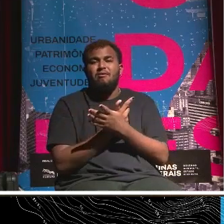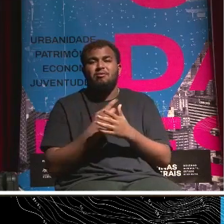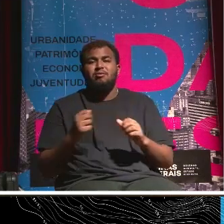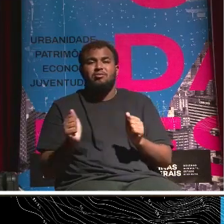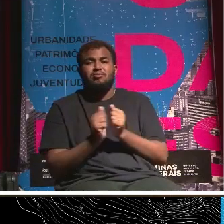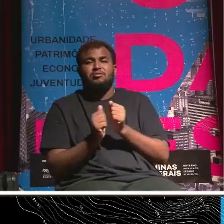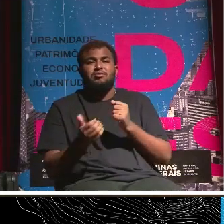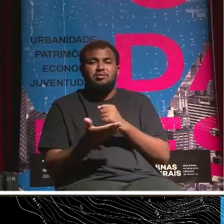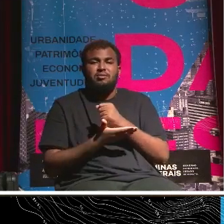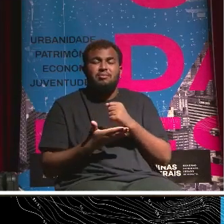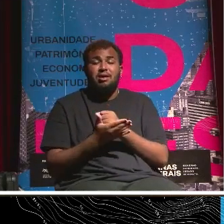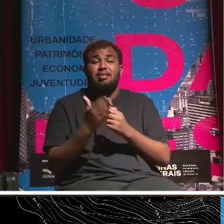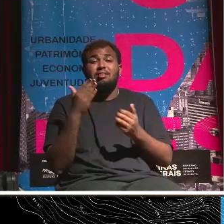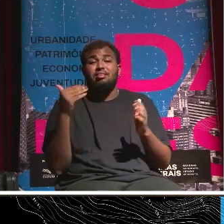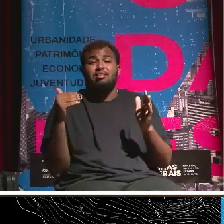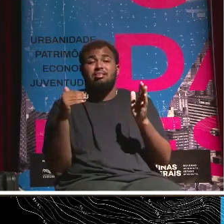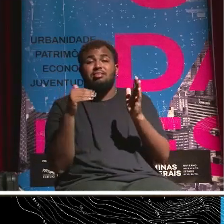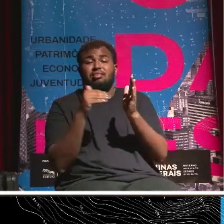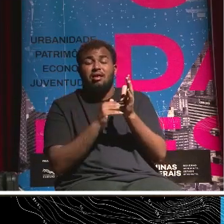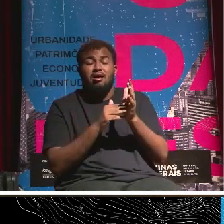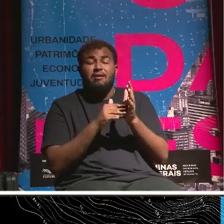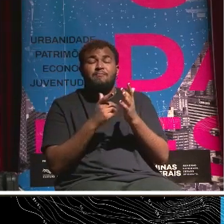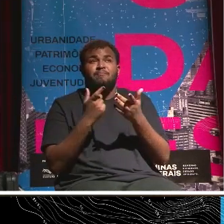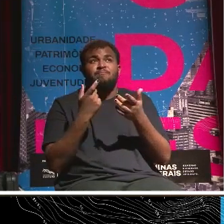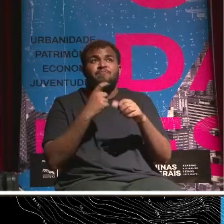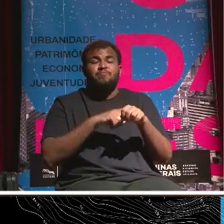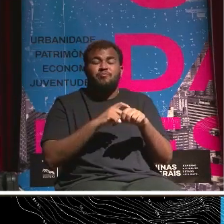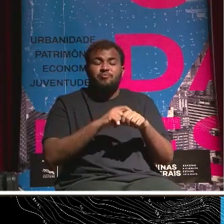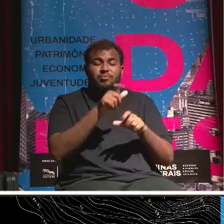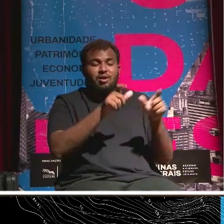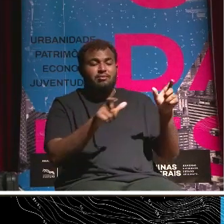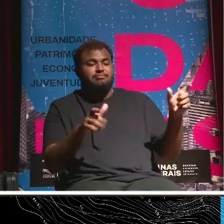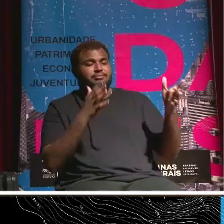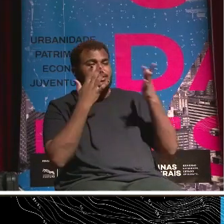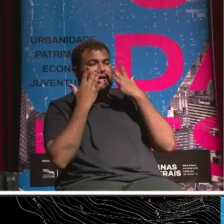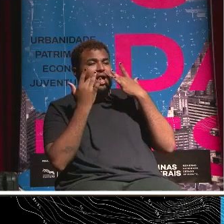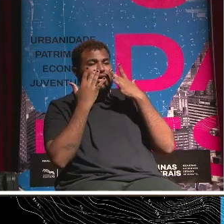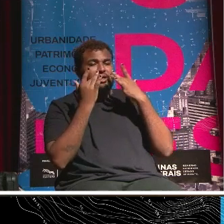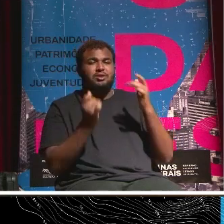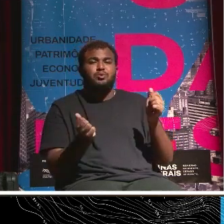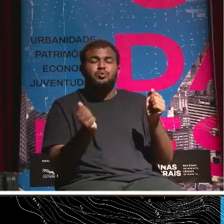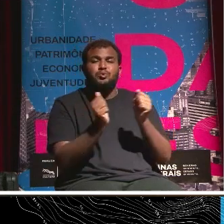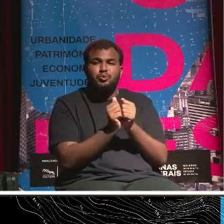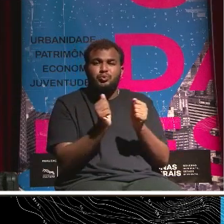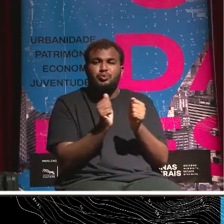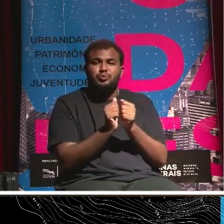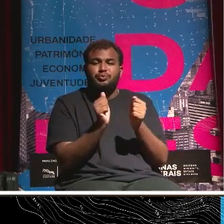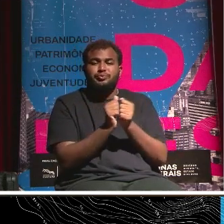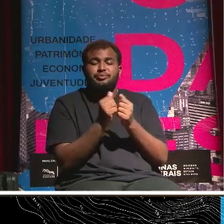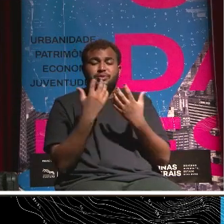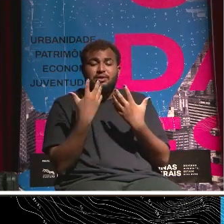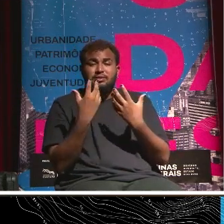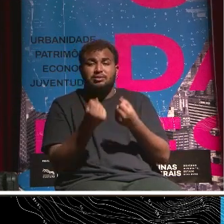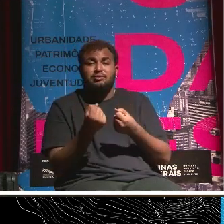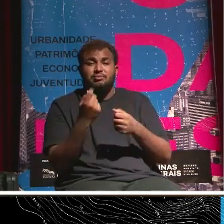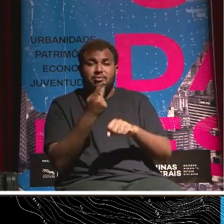base até o mainstream, até o artista que já está lá ganhando